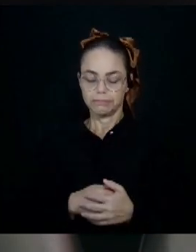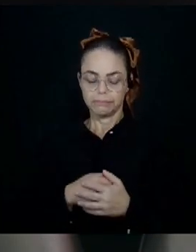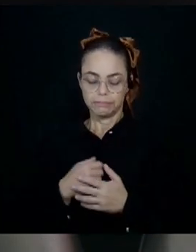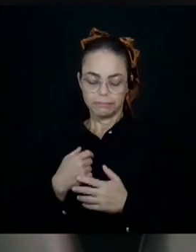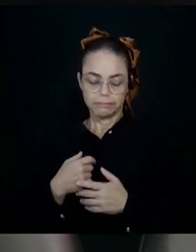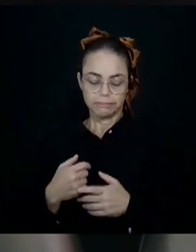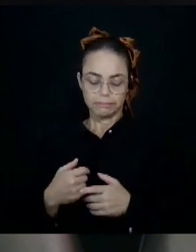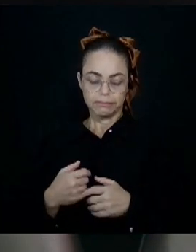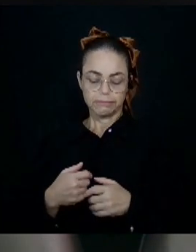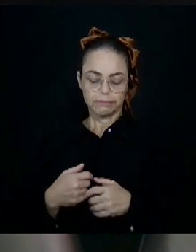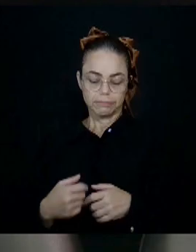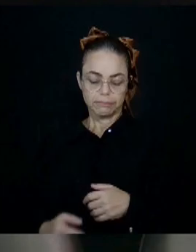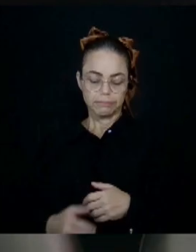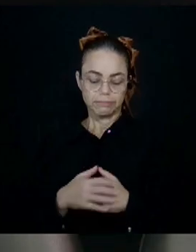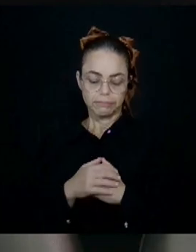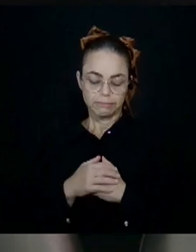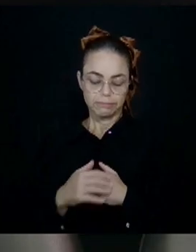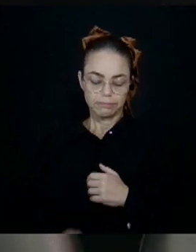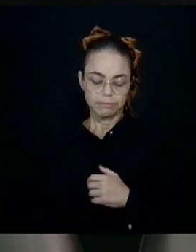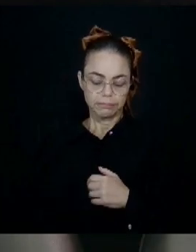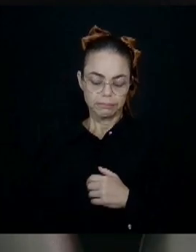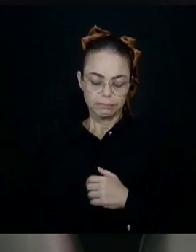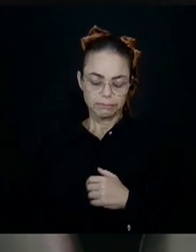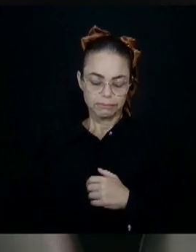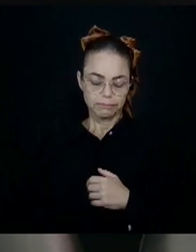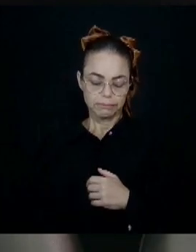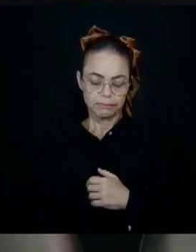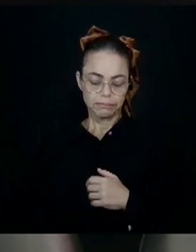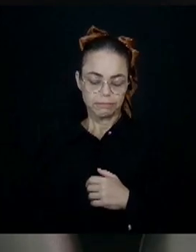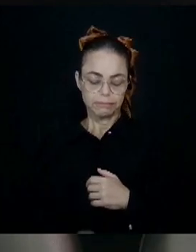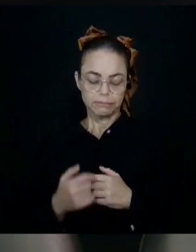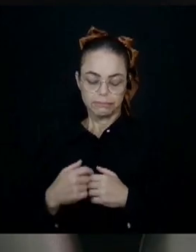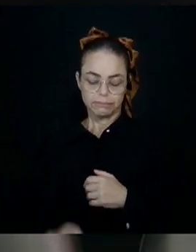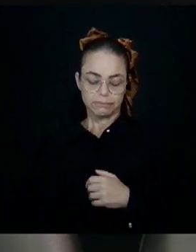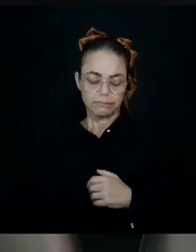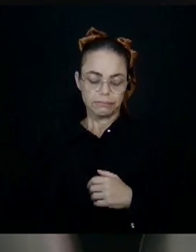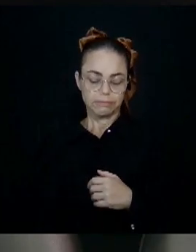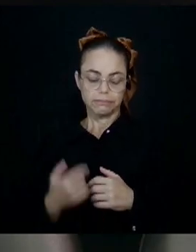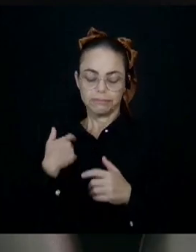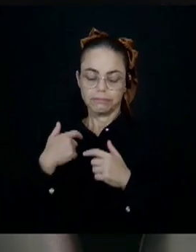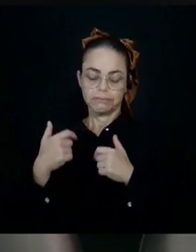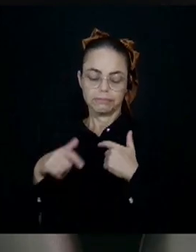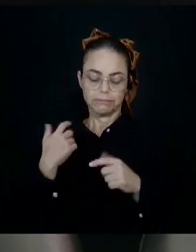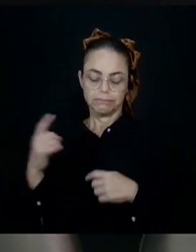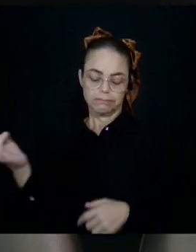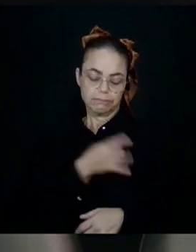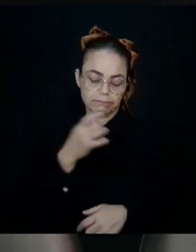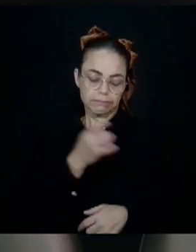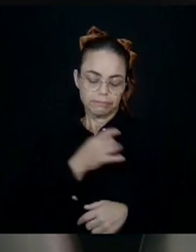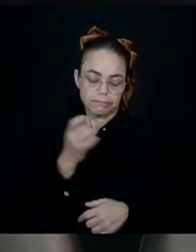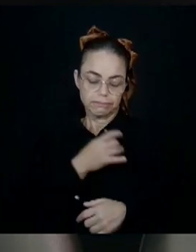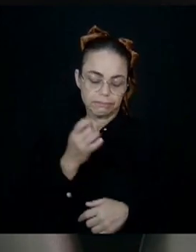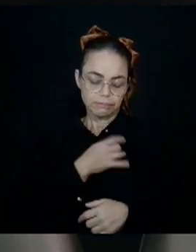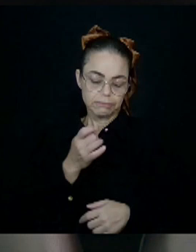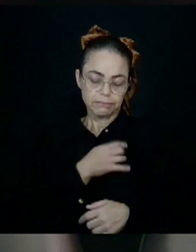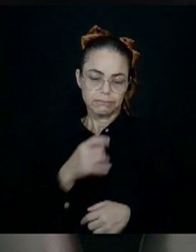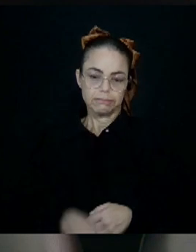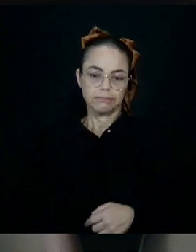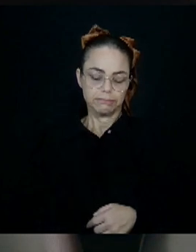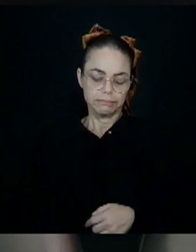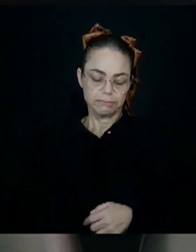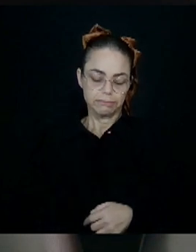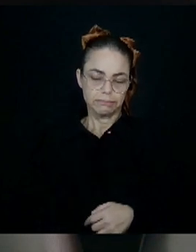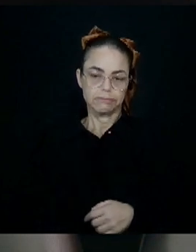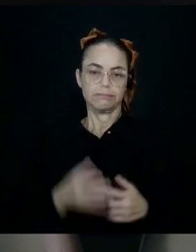Sim. né? Muitas vezes nós nos calamos por medo, né, ambas as perguntas trouxeram